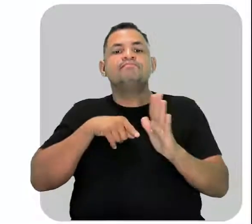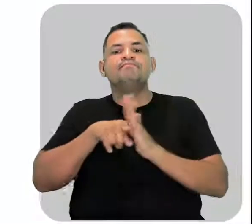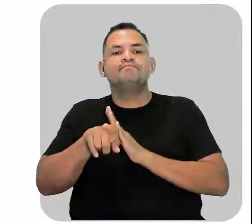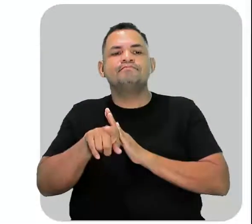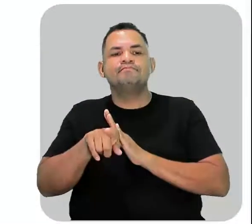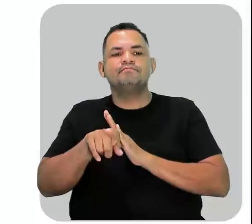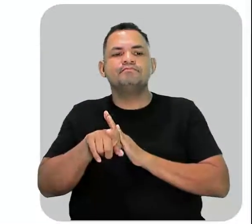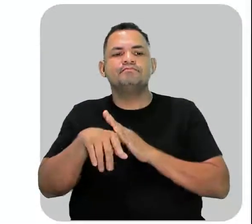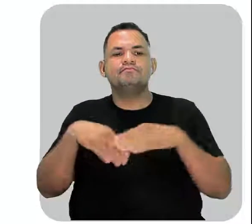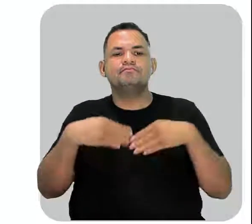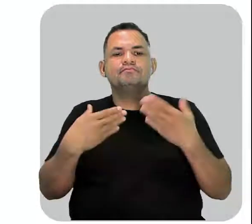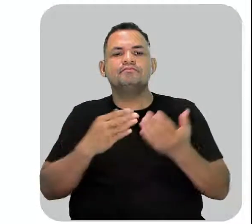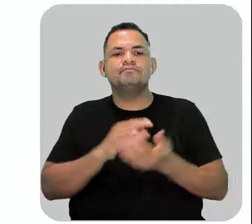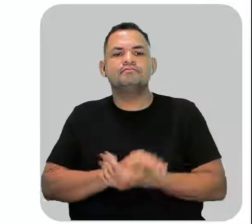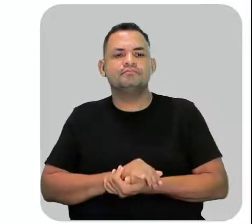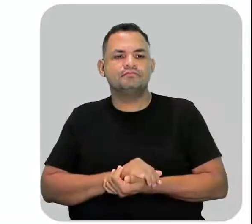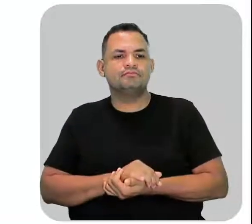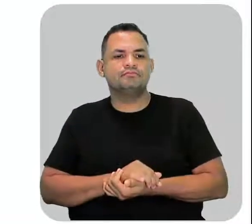é,